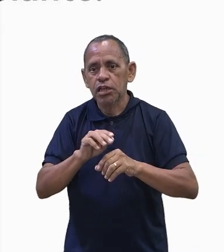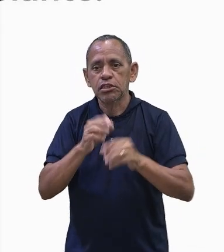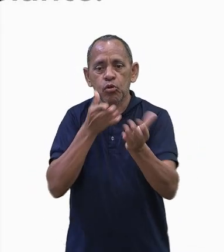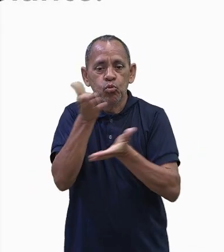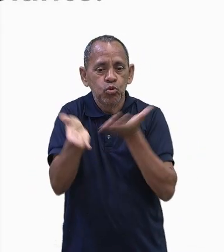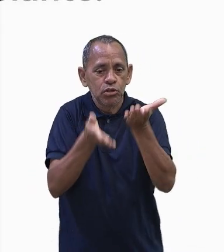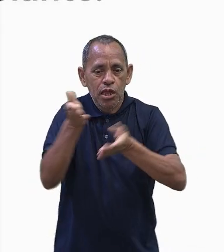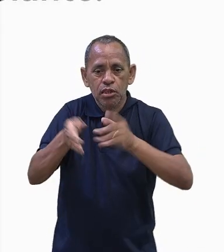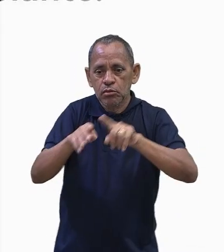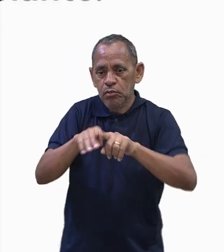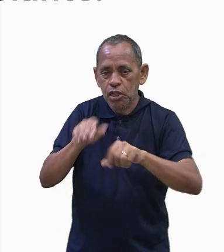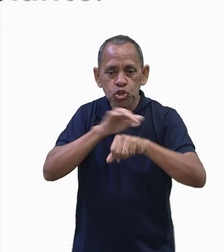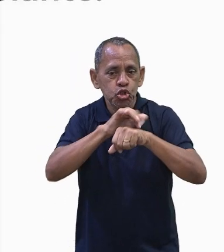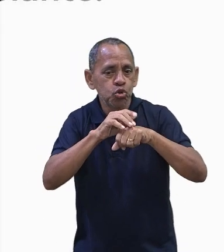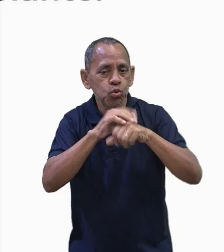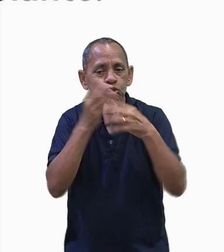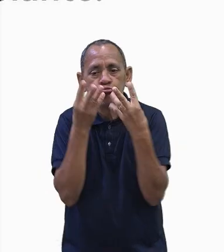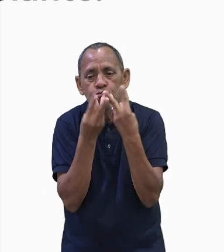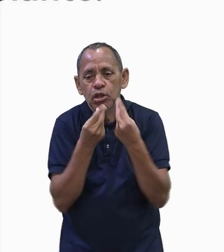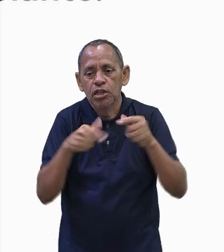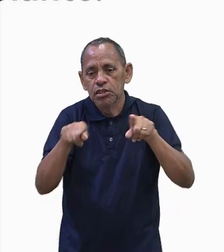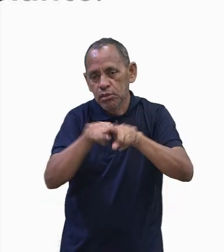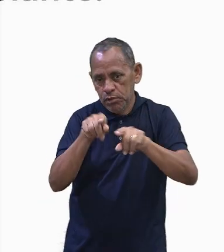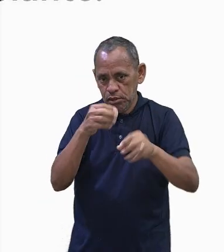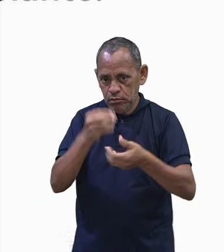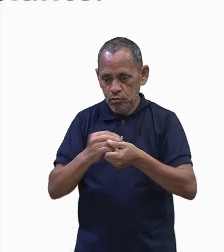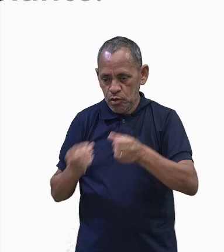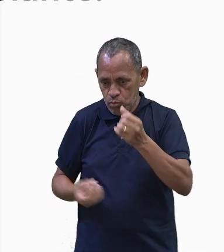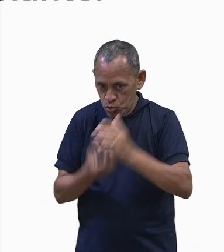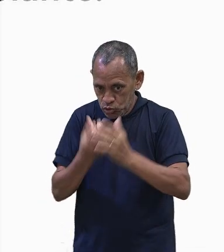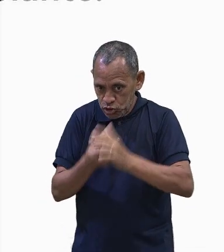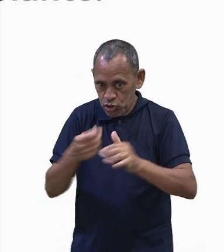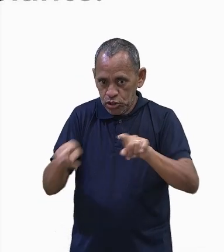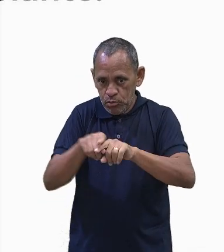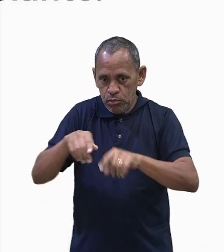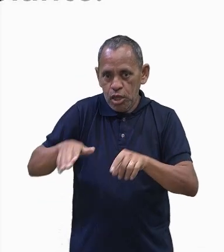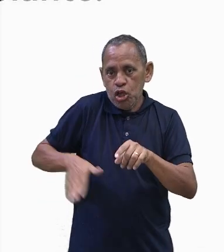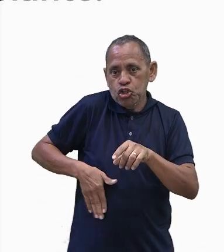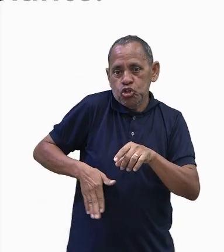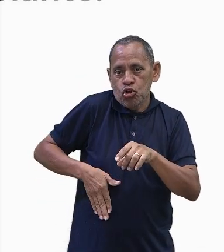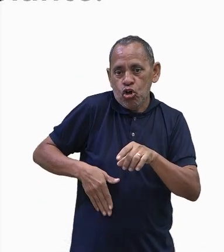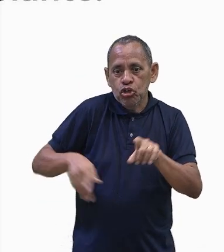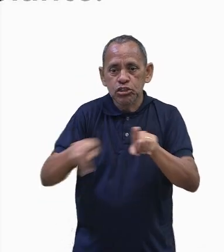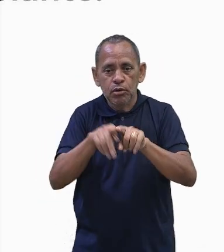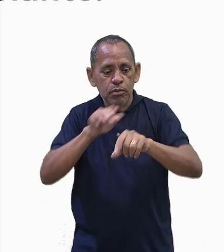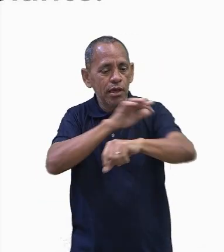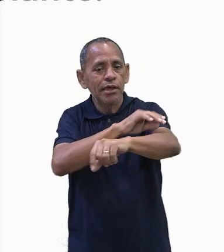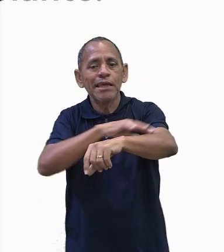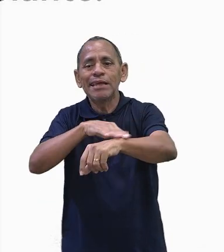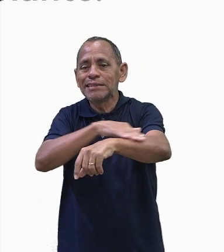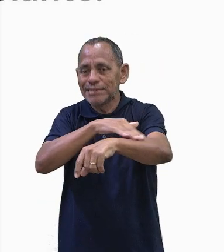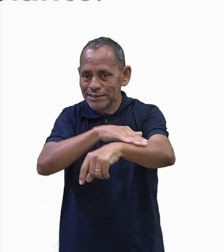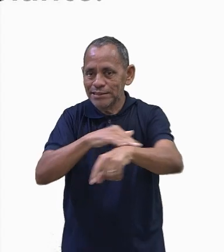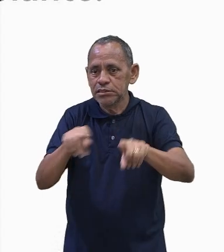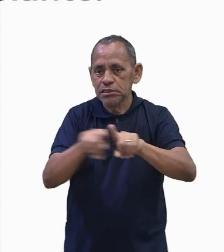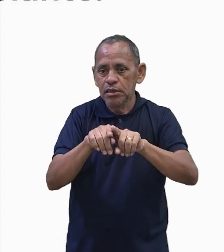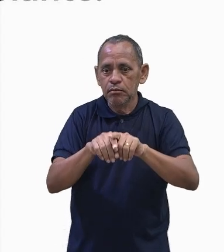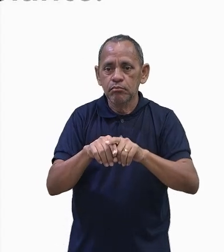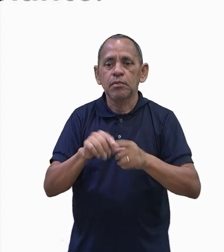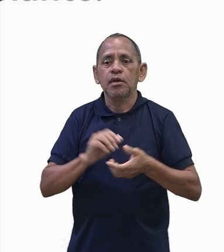de doenças degenerativas, produção de órgãos e tecidos para transplante. E vejam só aí